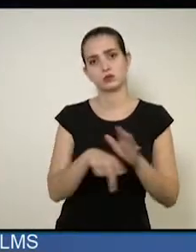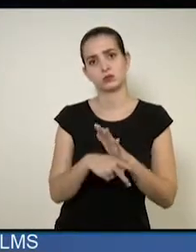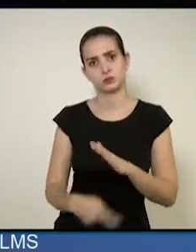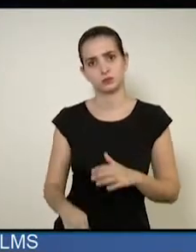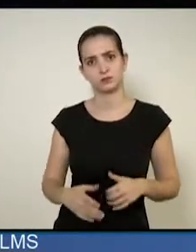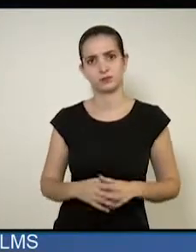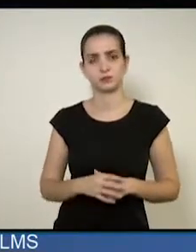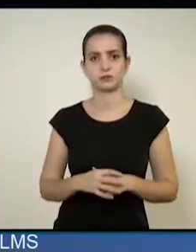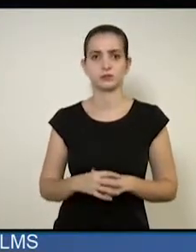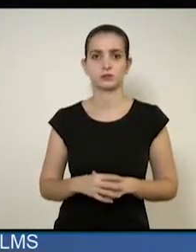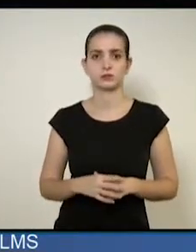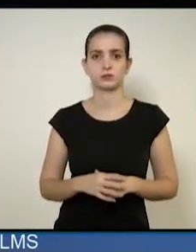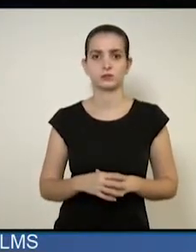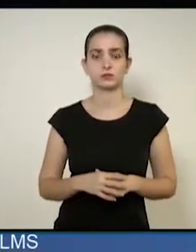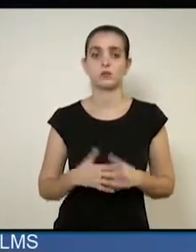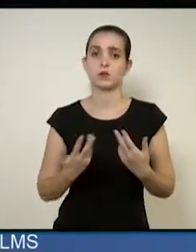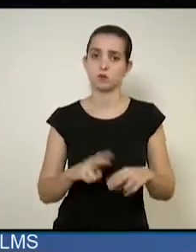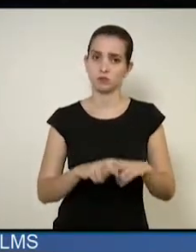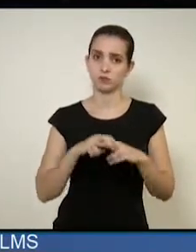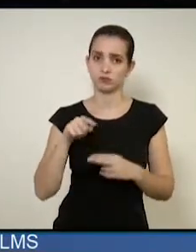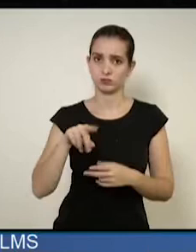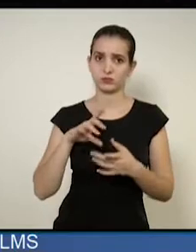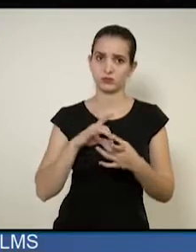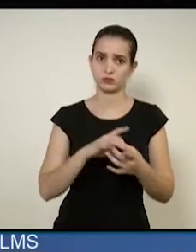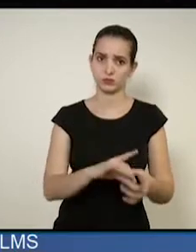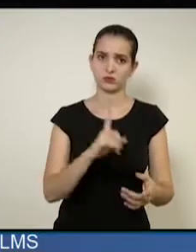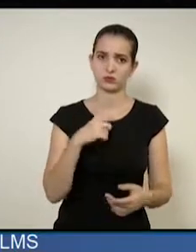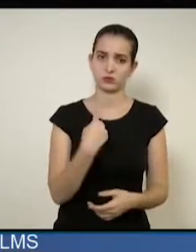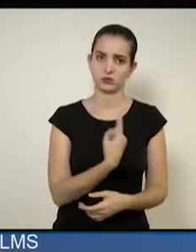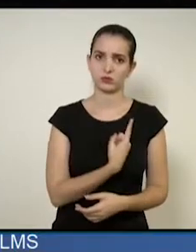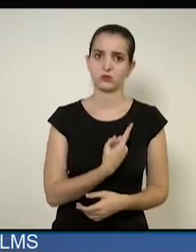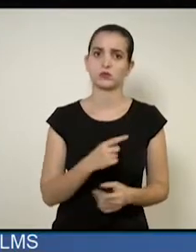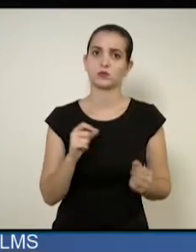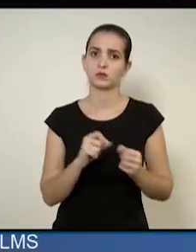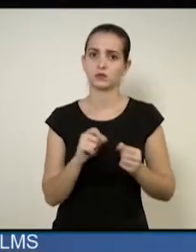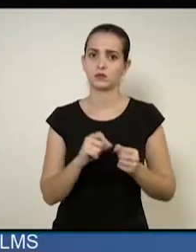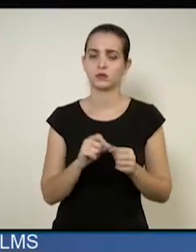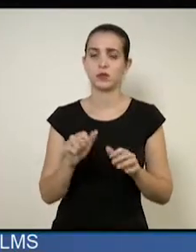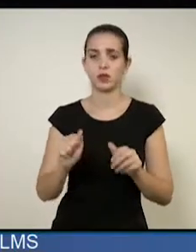móvel. Então, nesse sentido, nós fizemos essa audiência pública